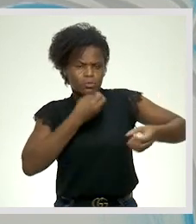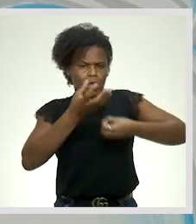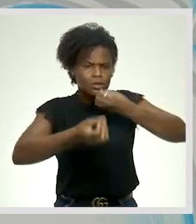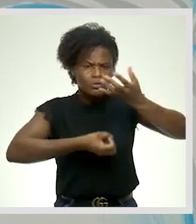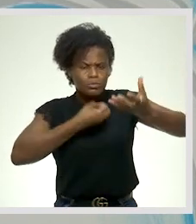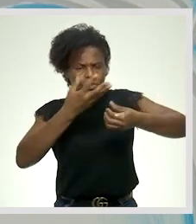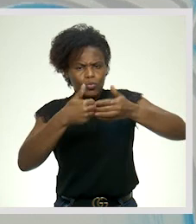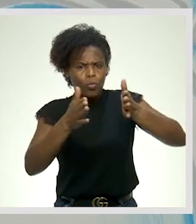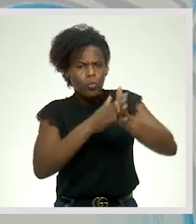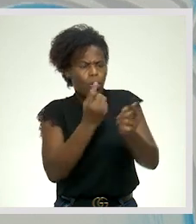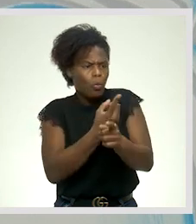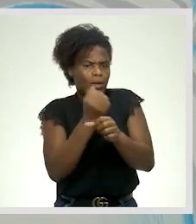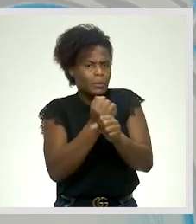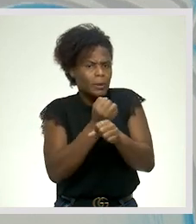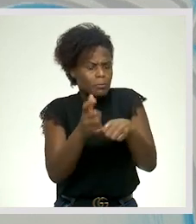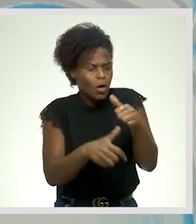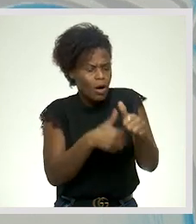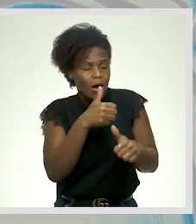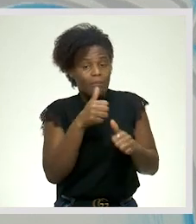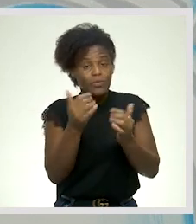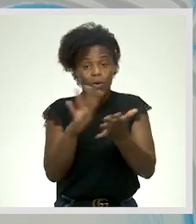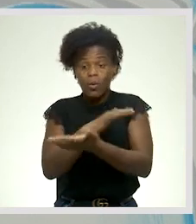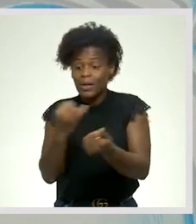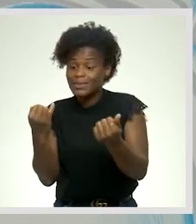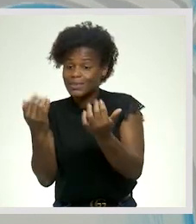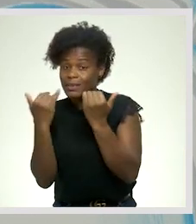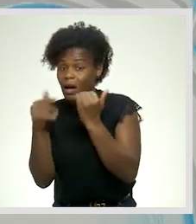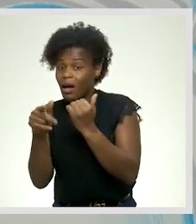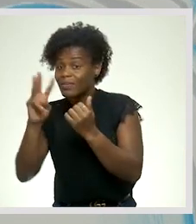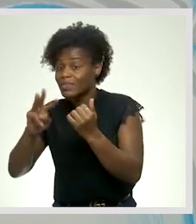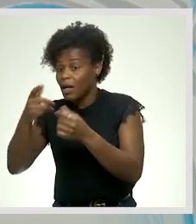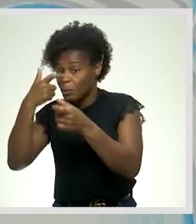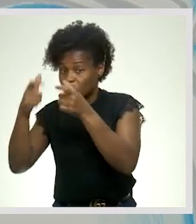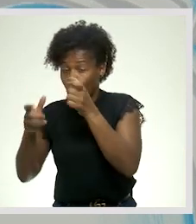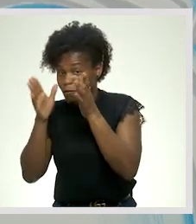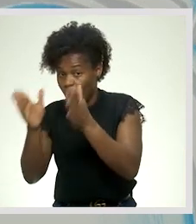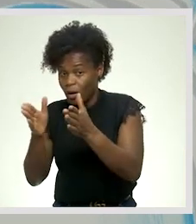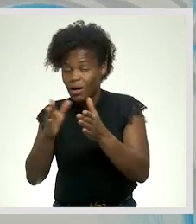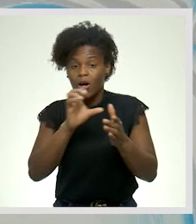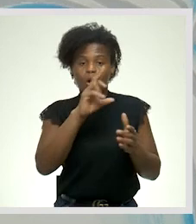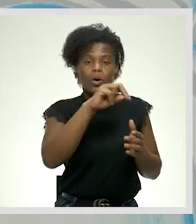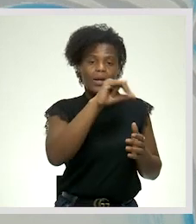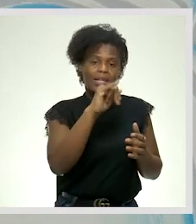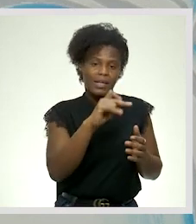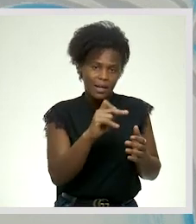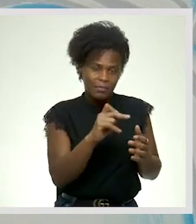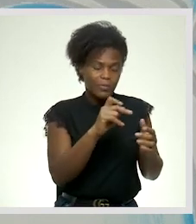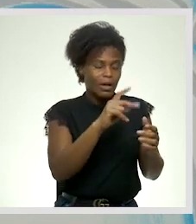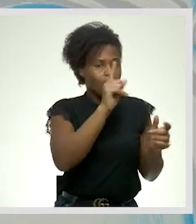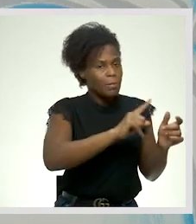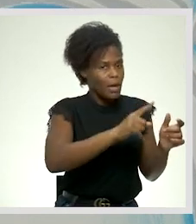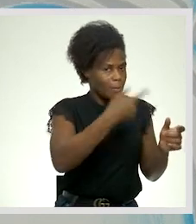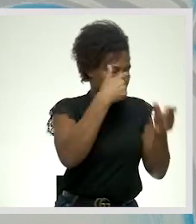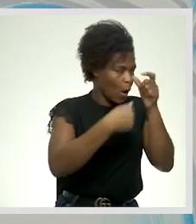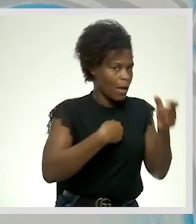bem trabalhada. Notícia tem foco na terceira pessoa, crónica, foco na primeira pessoa. E então, crónica não precisa